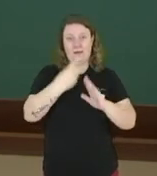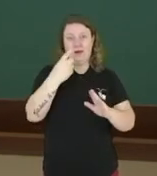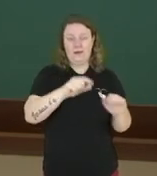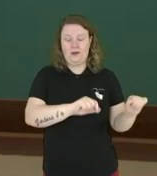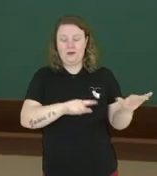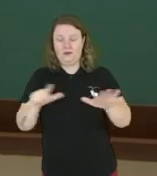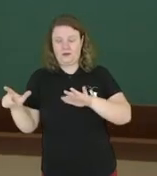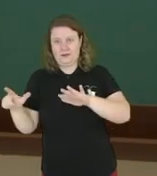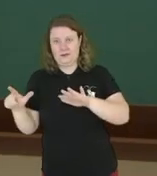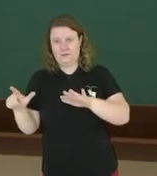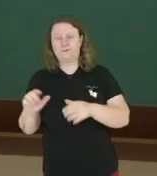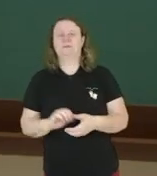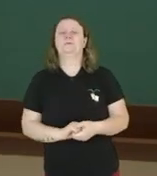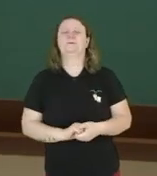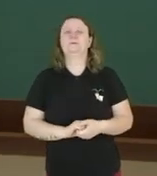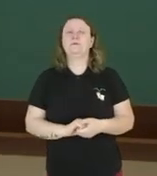cachorrinho.